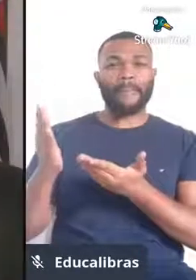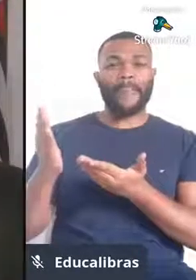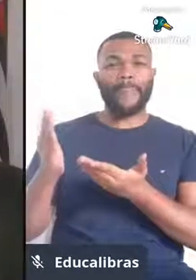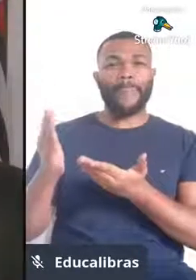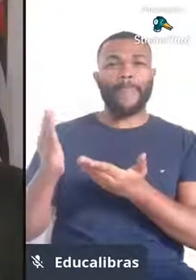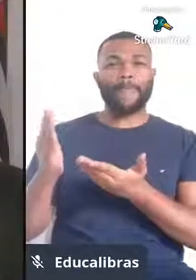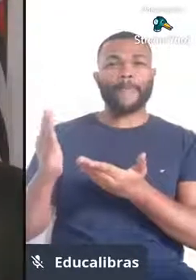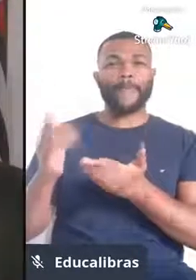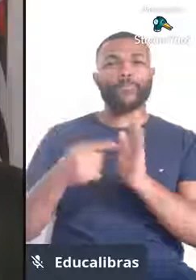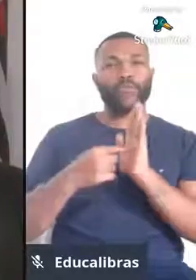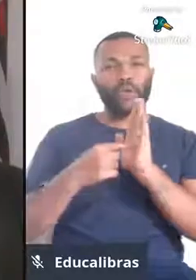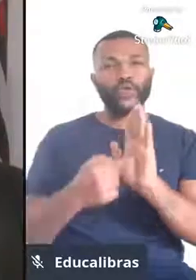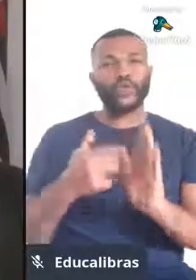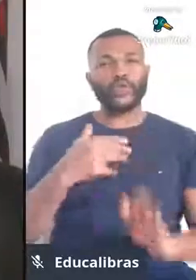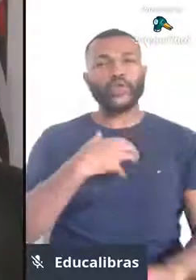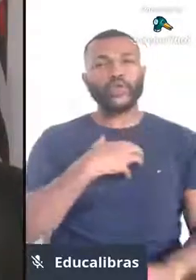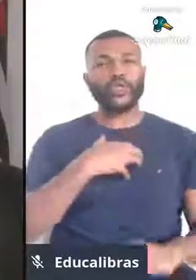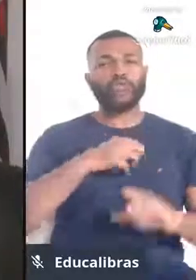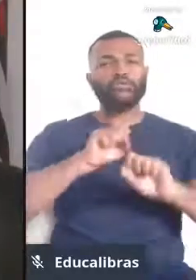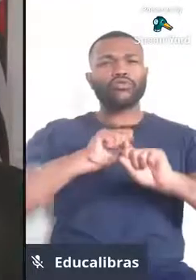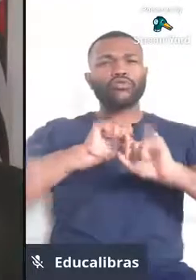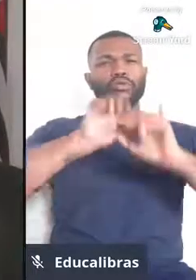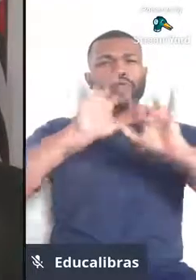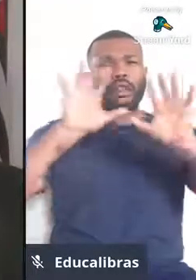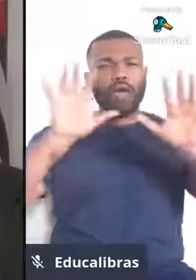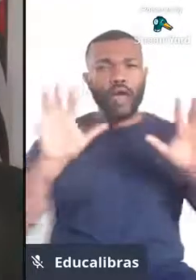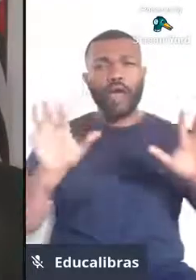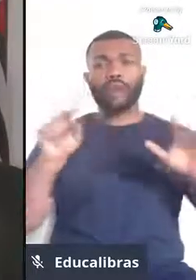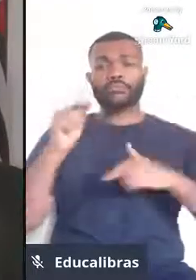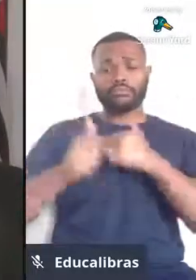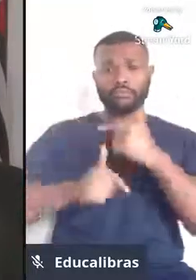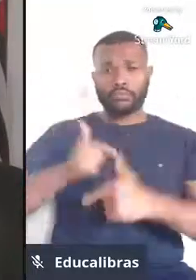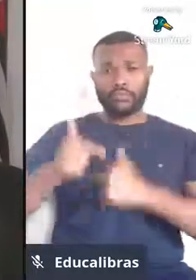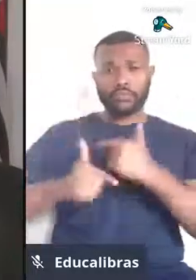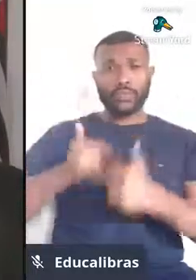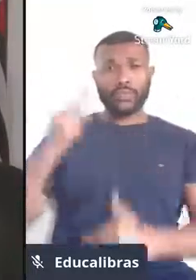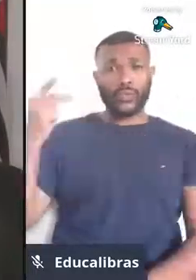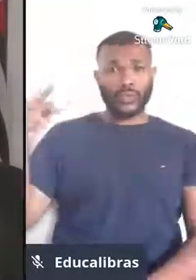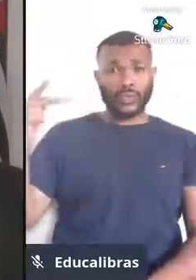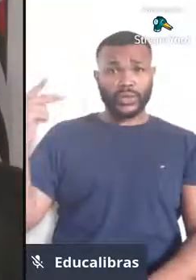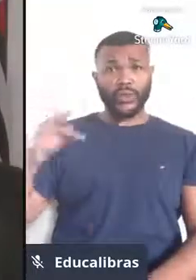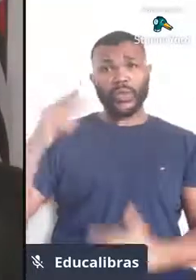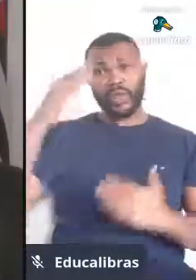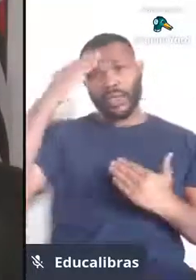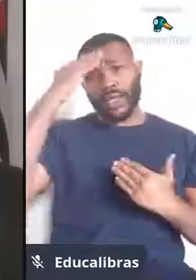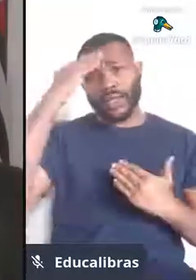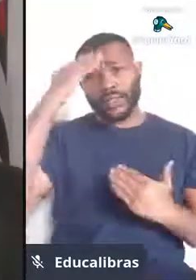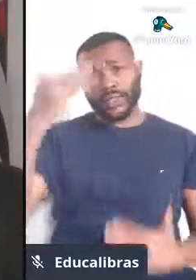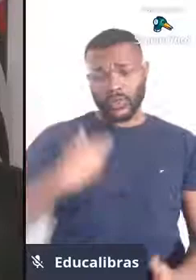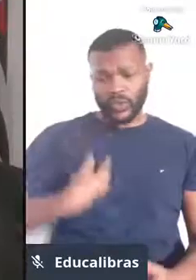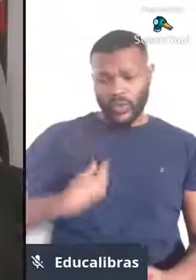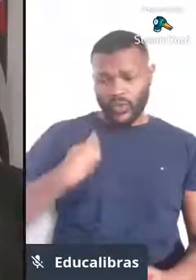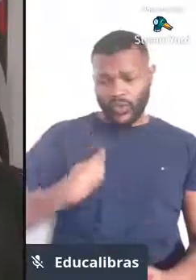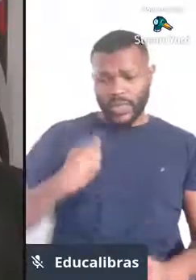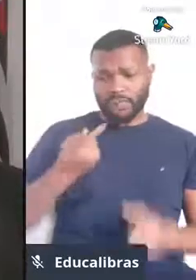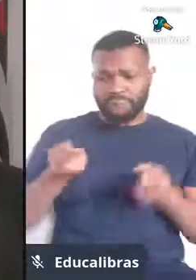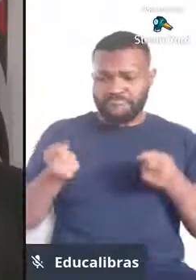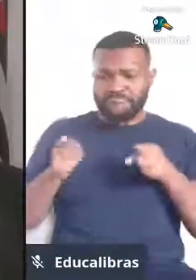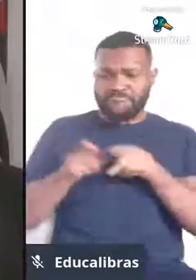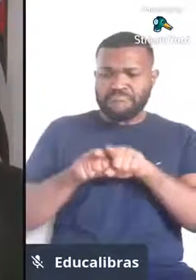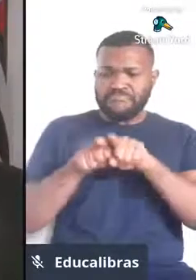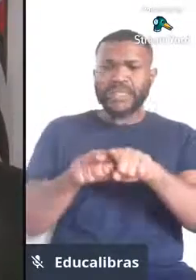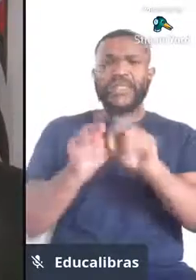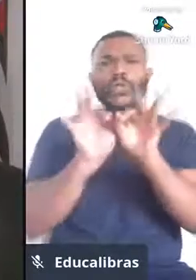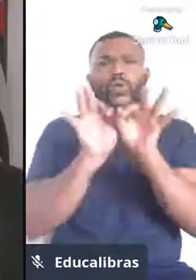apresentou de forma super clara o que você faz, o que nós estamos fazendo. Agradeço a sua parceria, a sua amizade, né,